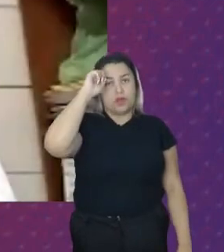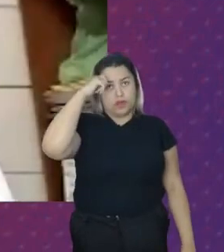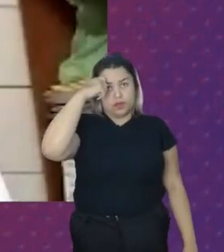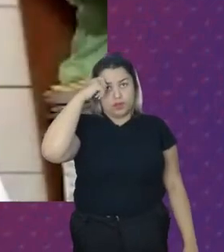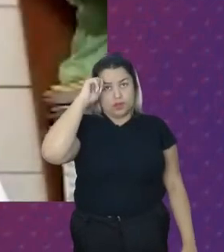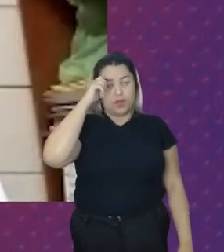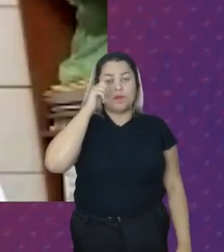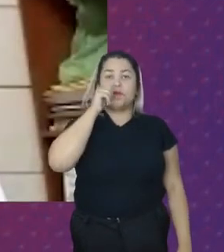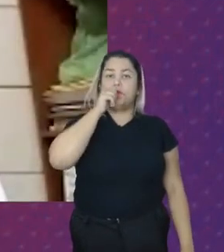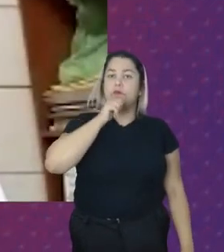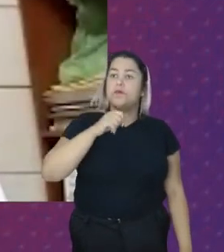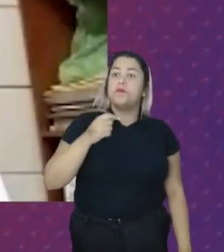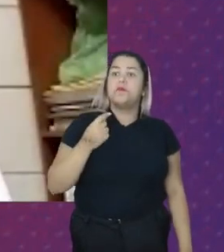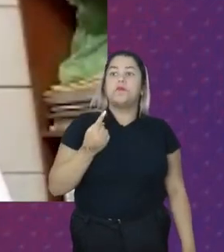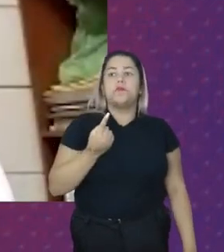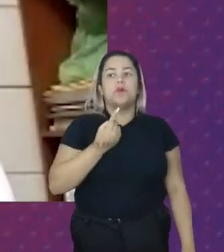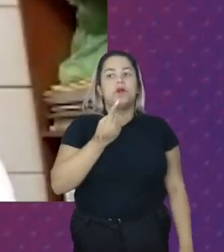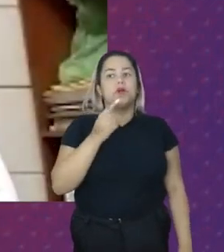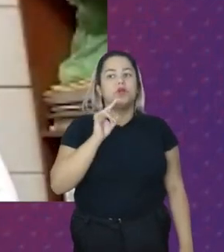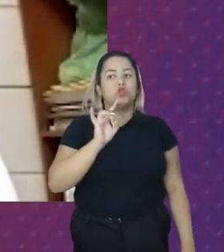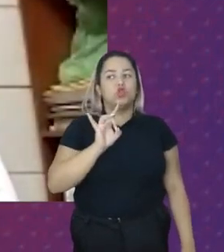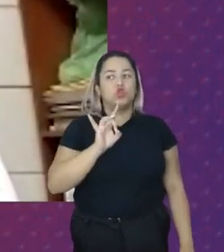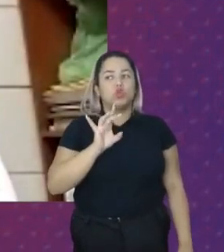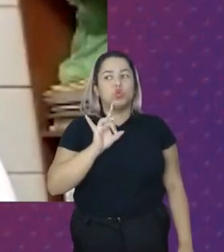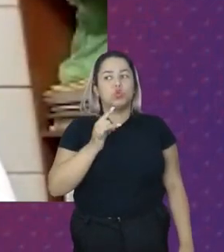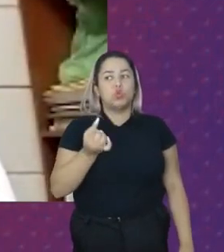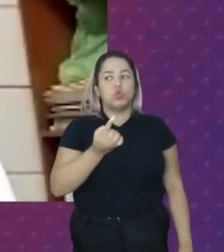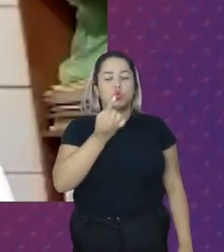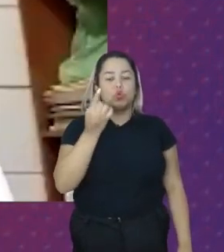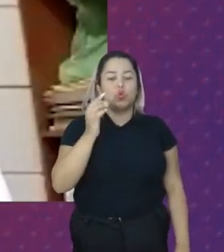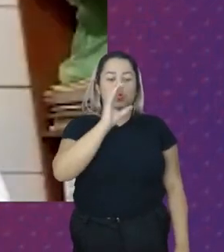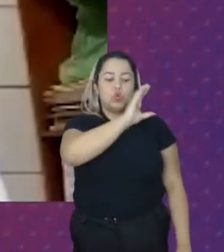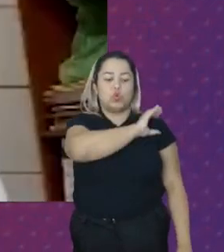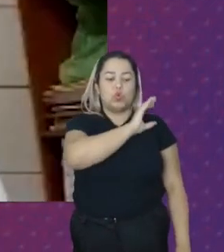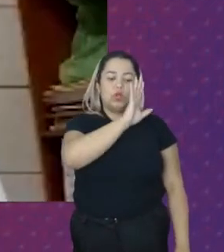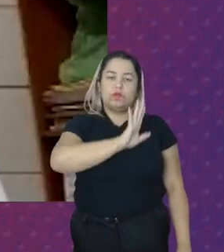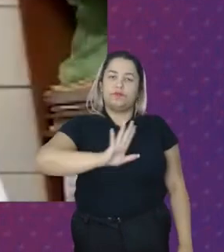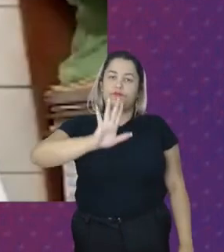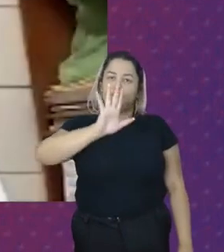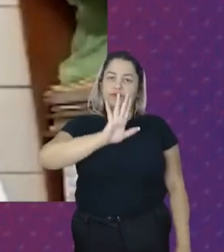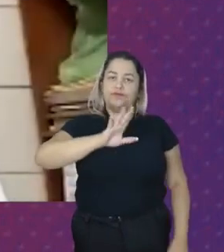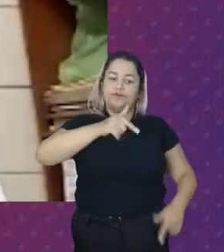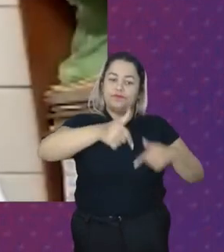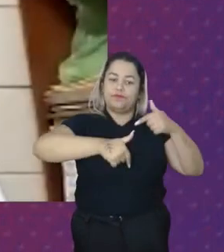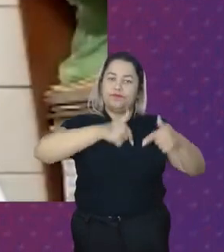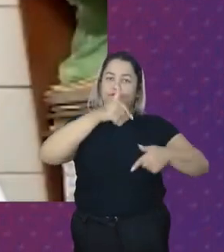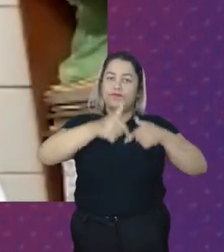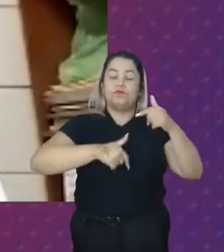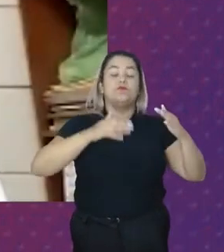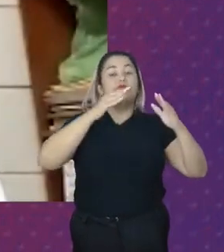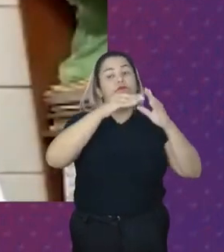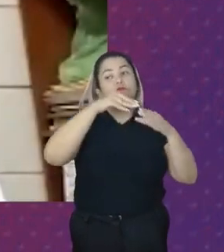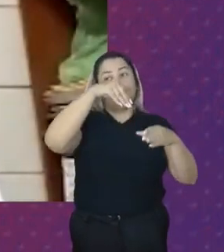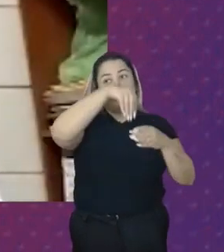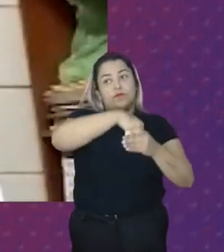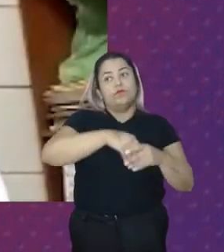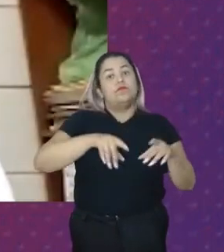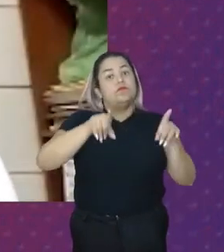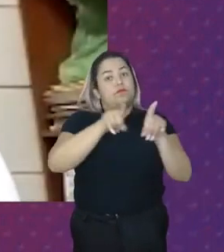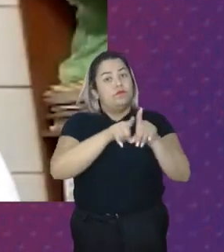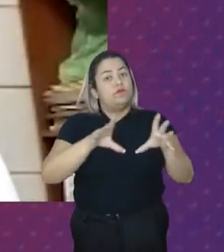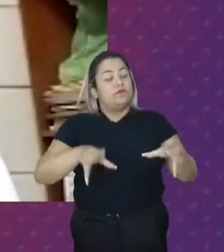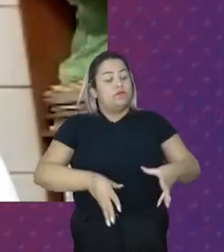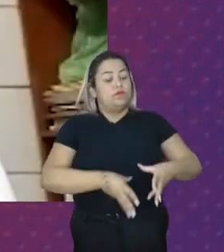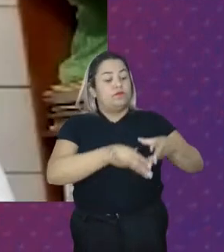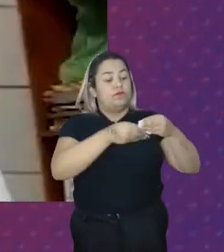Atualmente eu estou Coordenadora Geral Da Federação Nacional Das Trabalhadoras Domésticas Também convonho